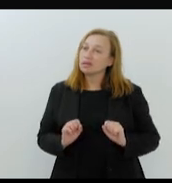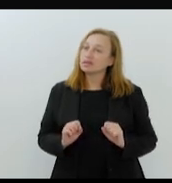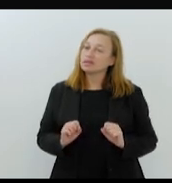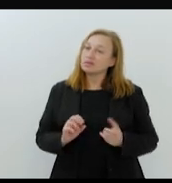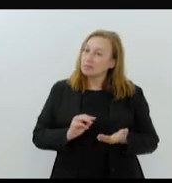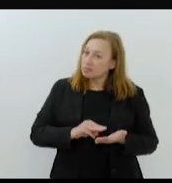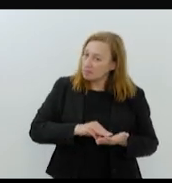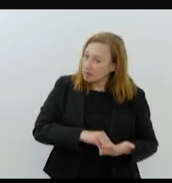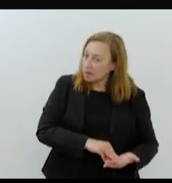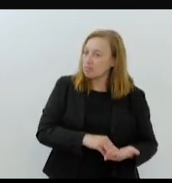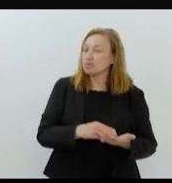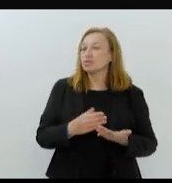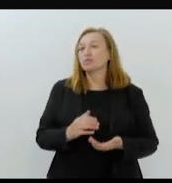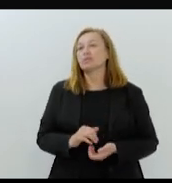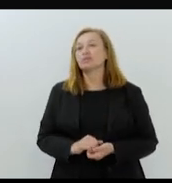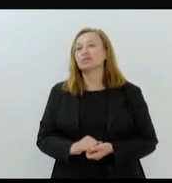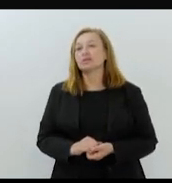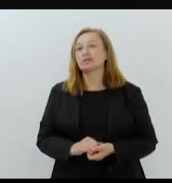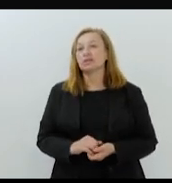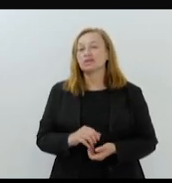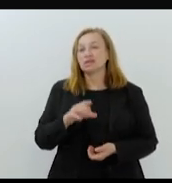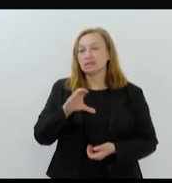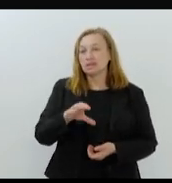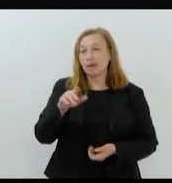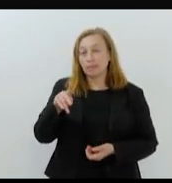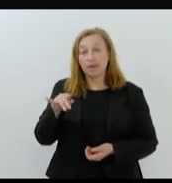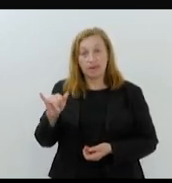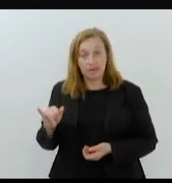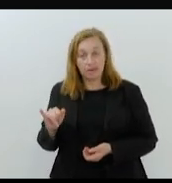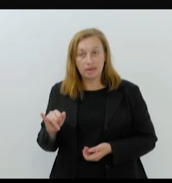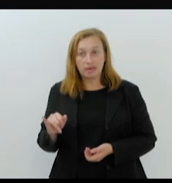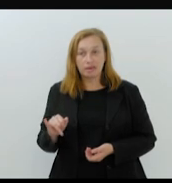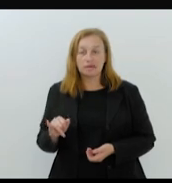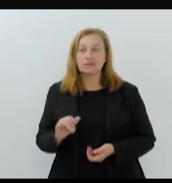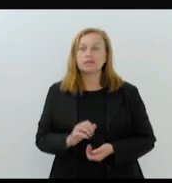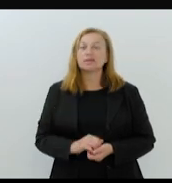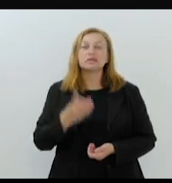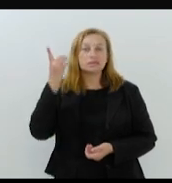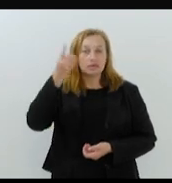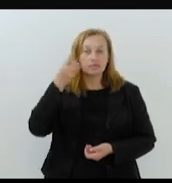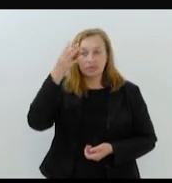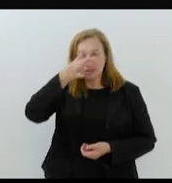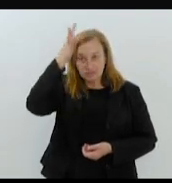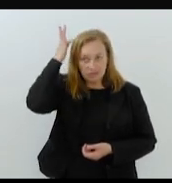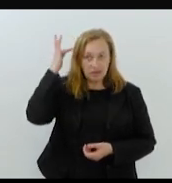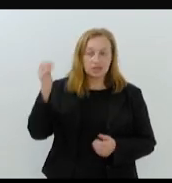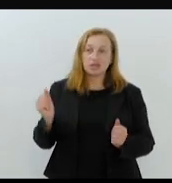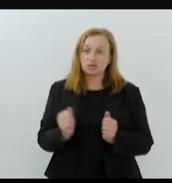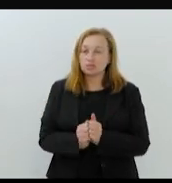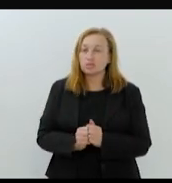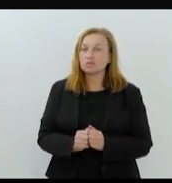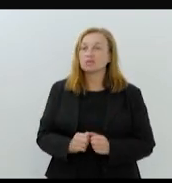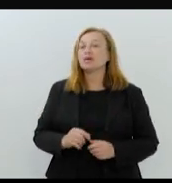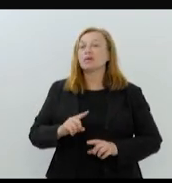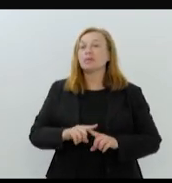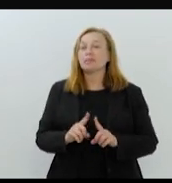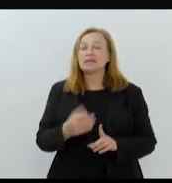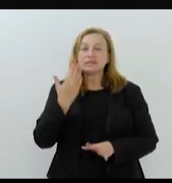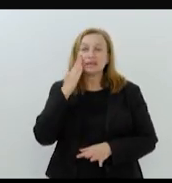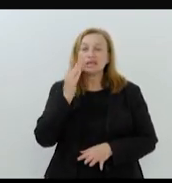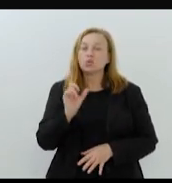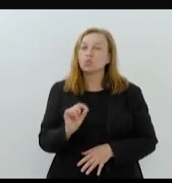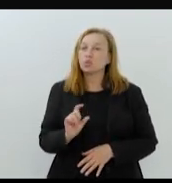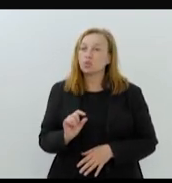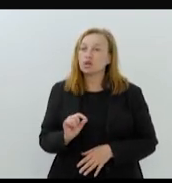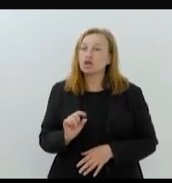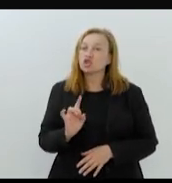né, dessa CPI, né, que o deputado Fred encabeça, mas entendendo que